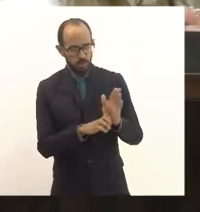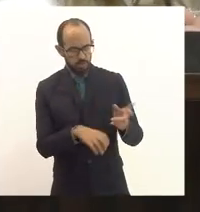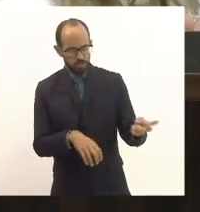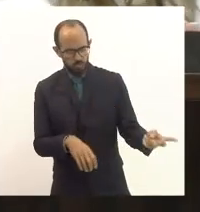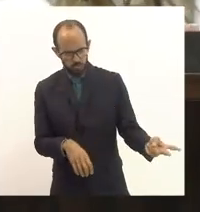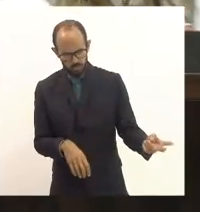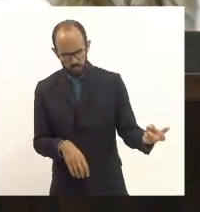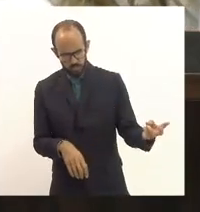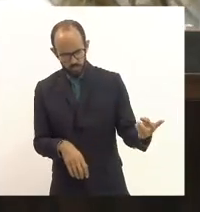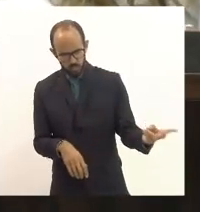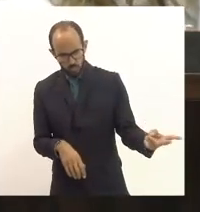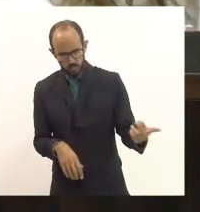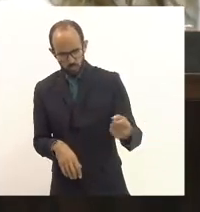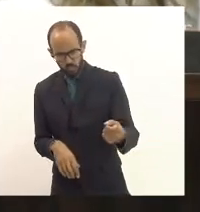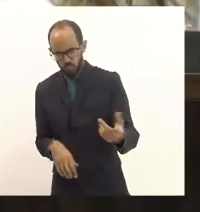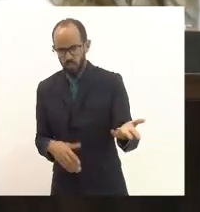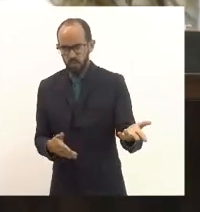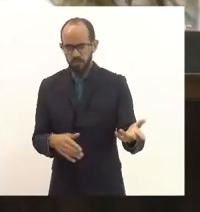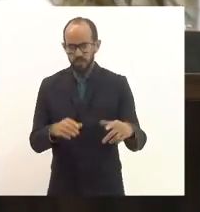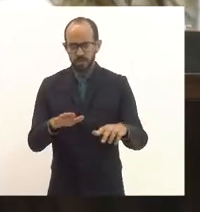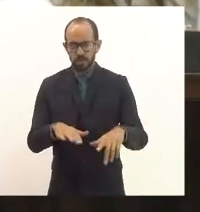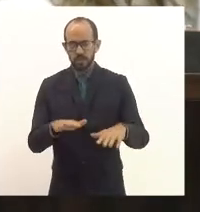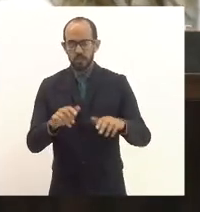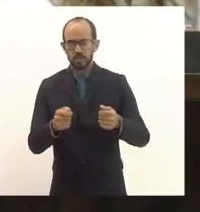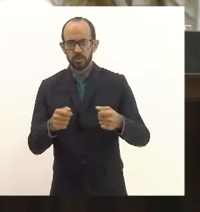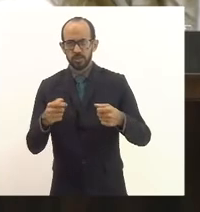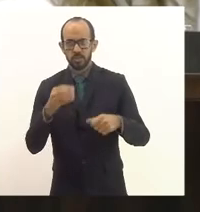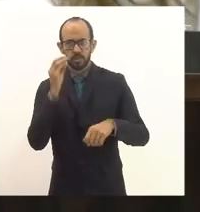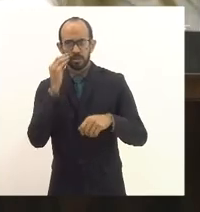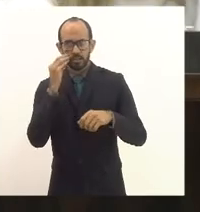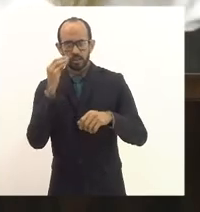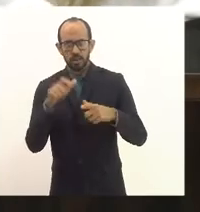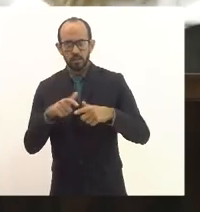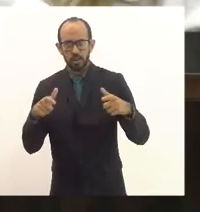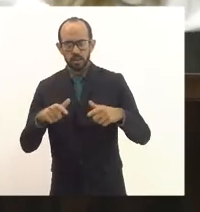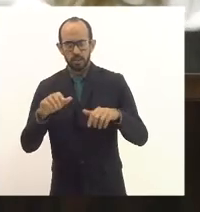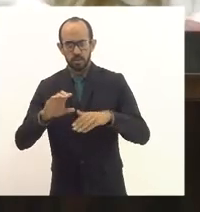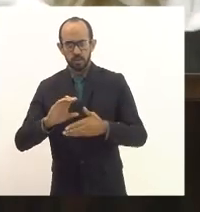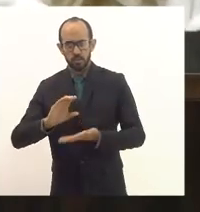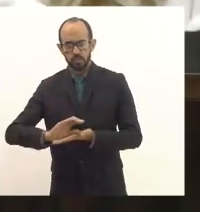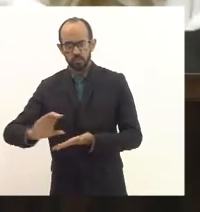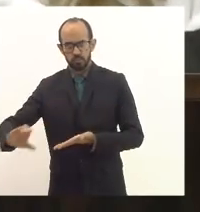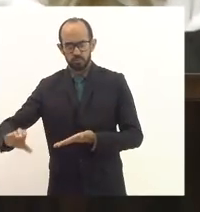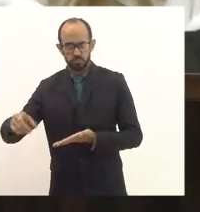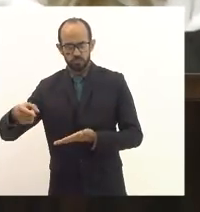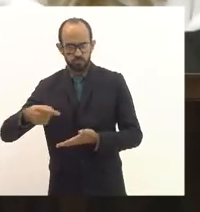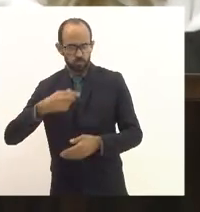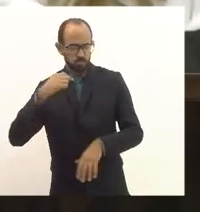Está ampliando o escopo da possibilidade de fazer repasse. É isso que eu estou entendendo ali.